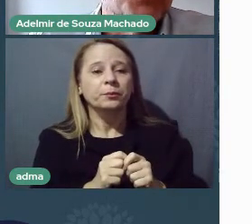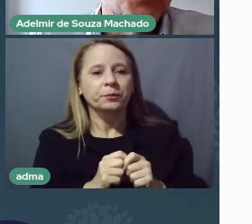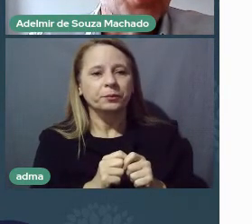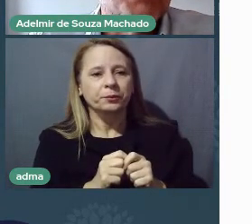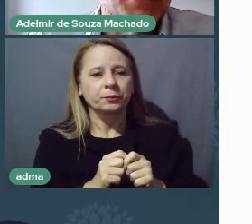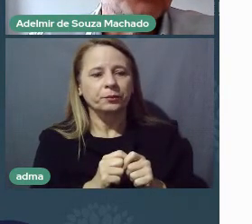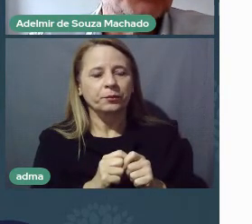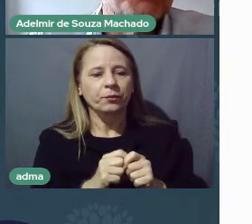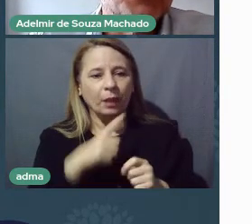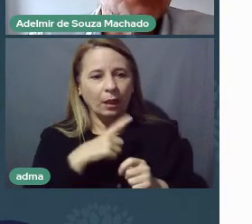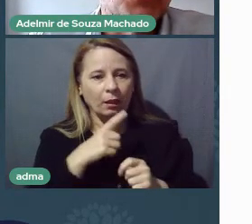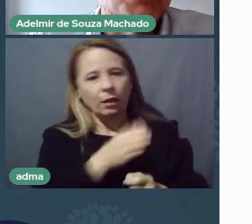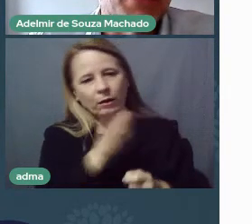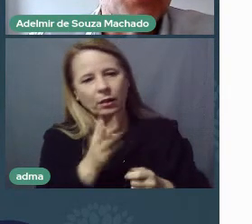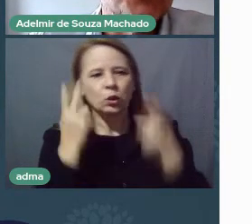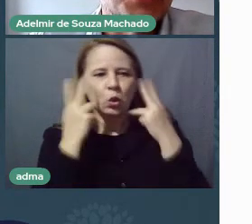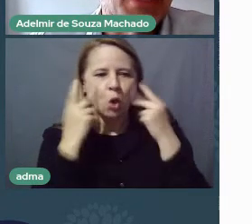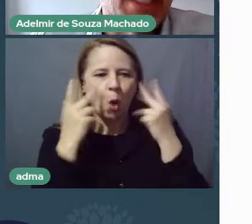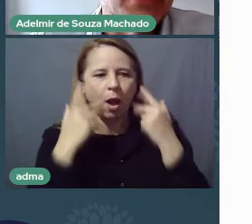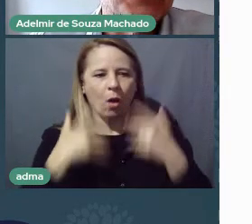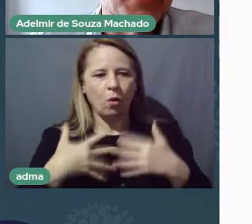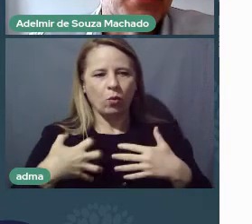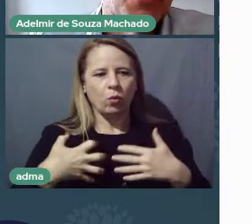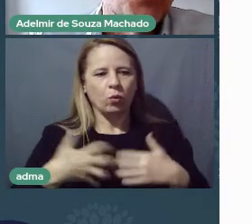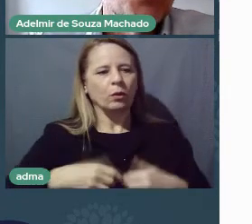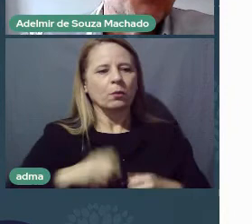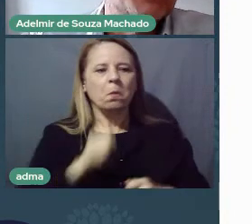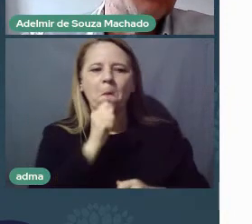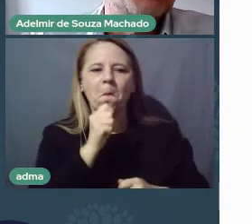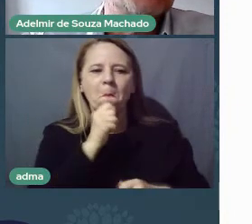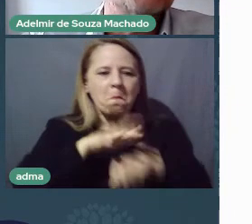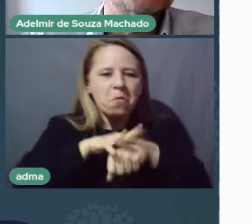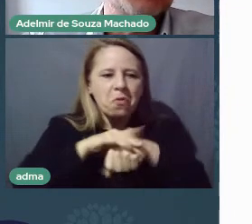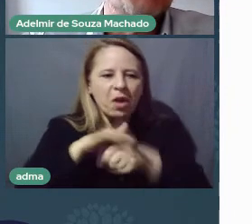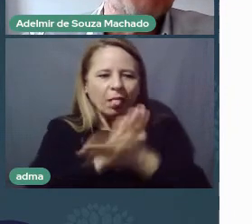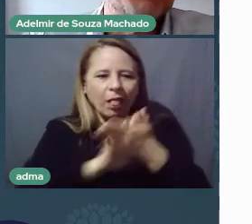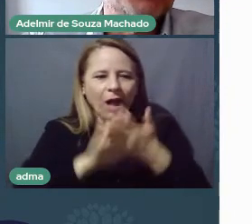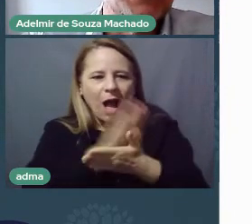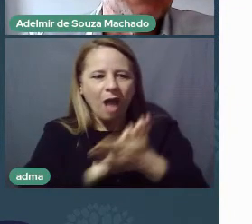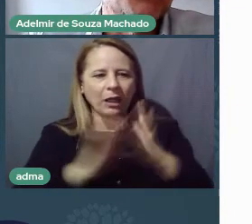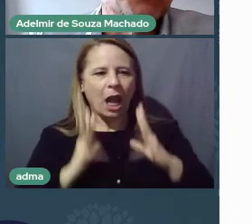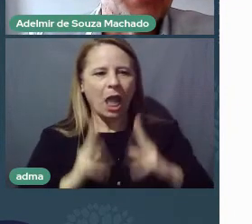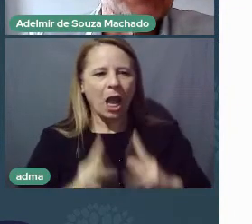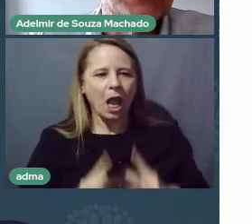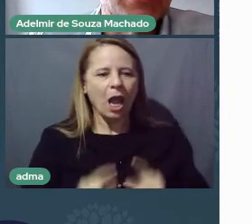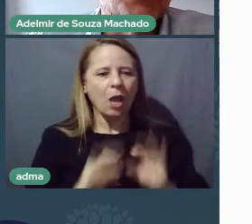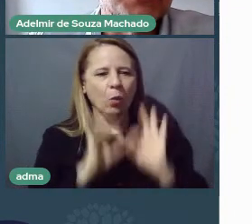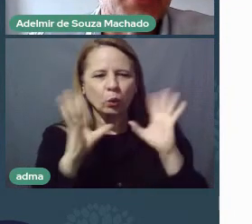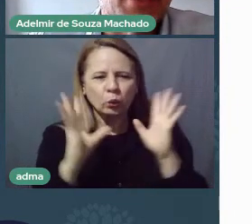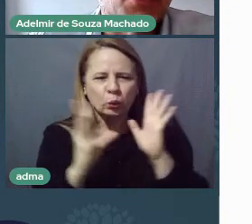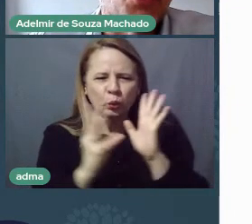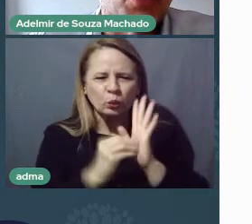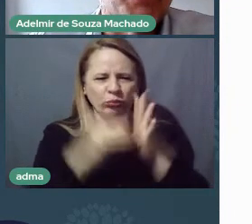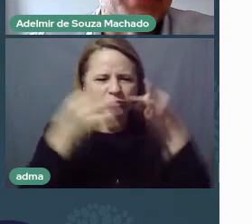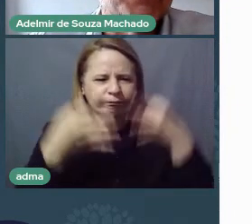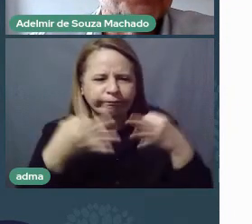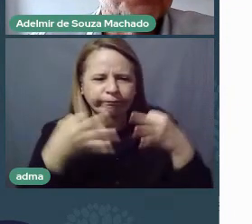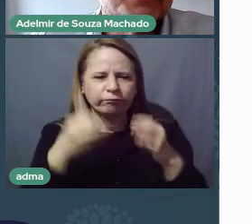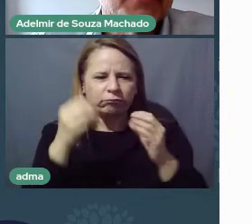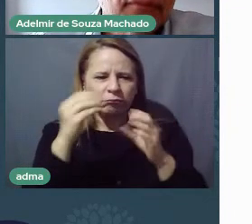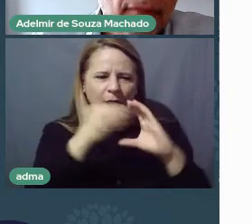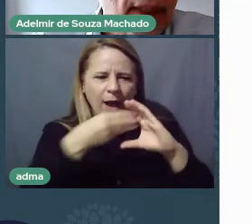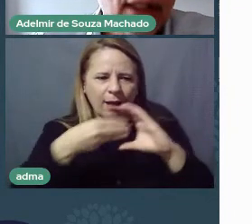um brônquio normal, de uma pessoa normal, sem asma, com aqui o epitélio, ou as células que